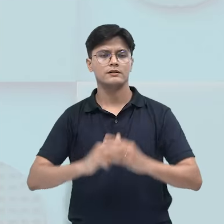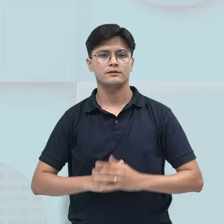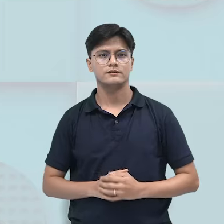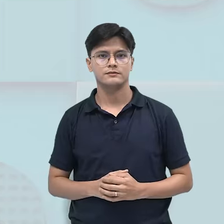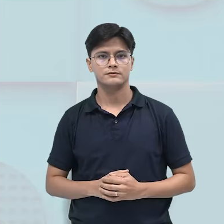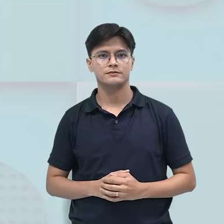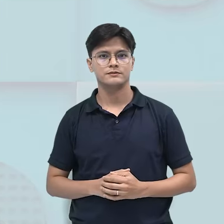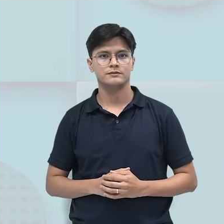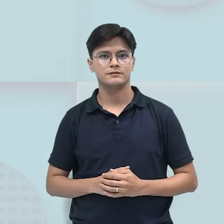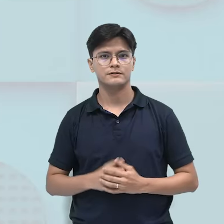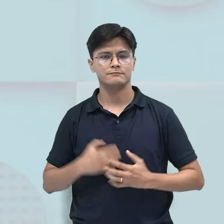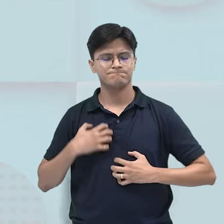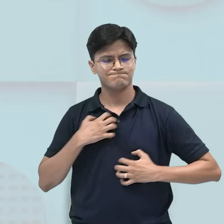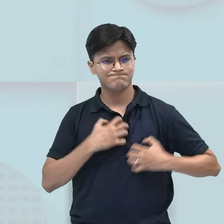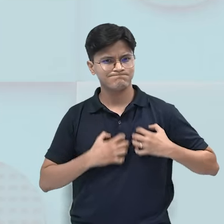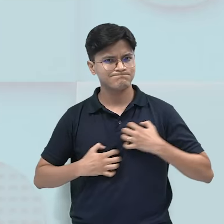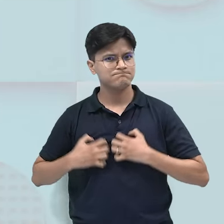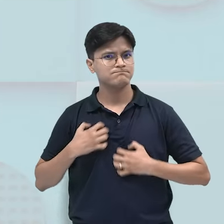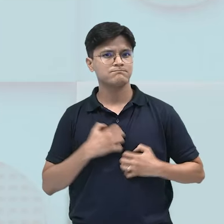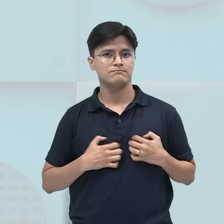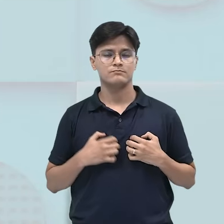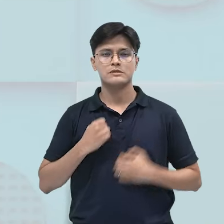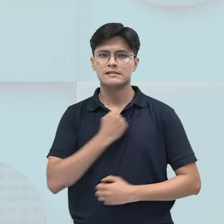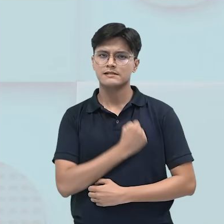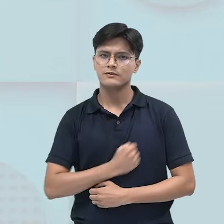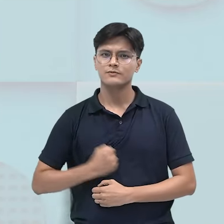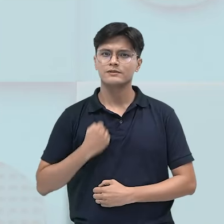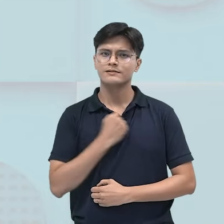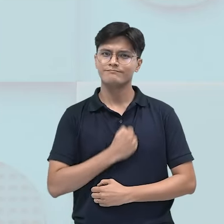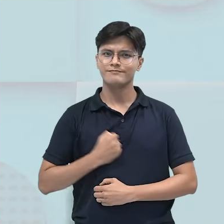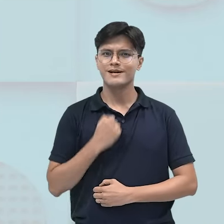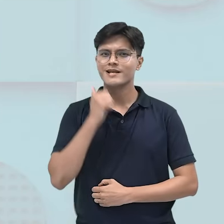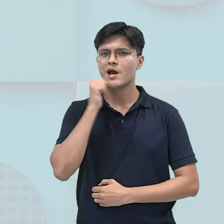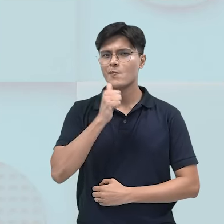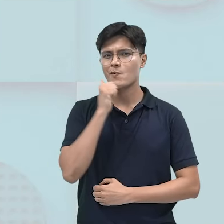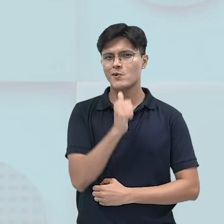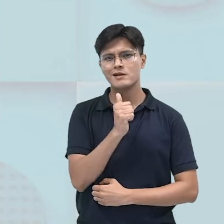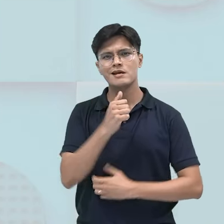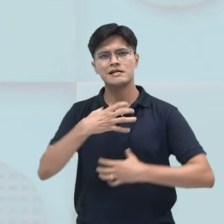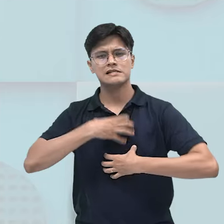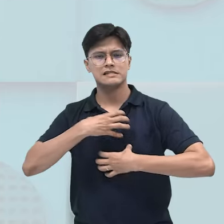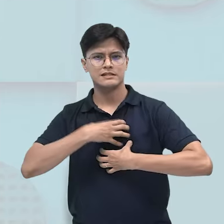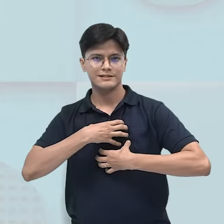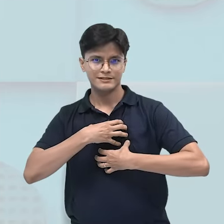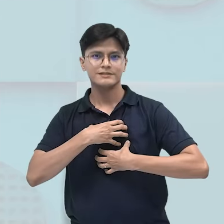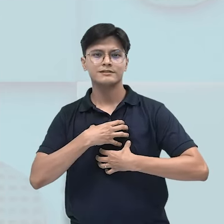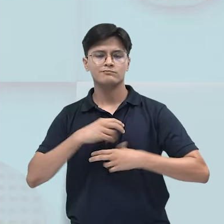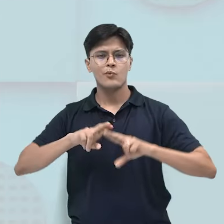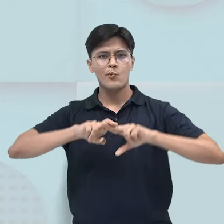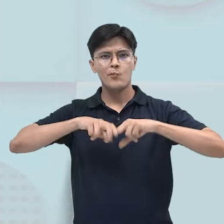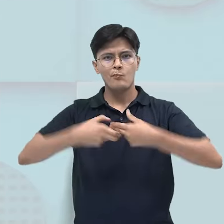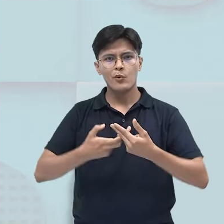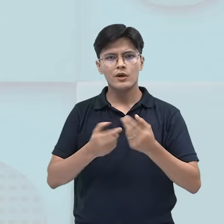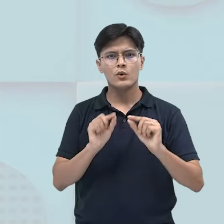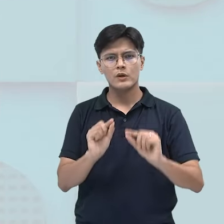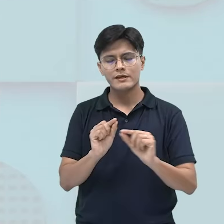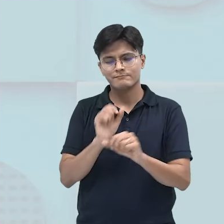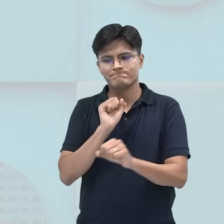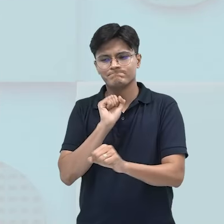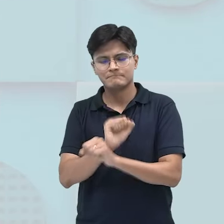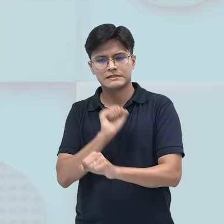A angústia, a saudade que a mulher sente, né? Pela